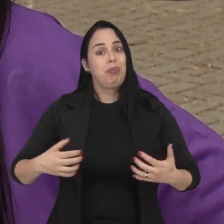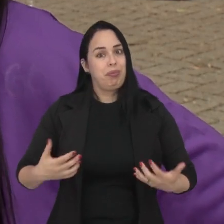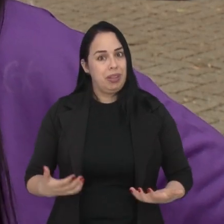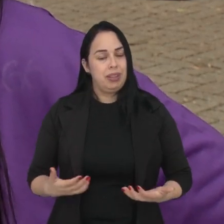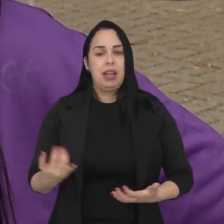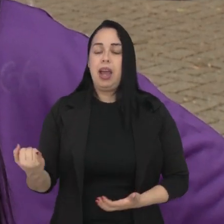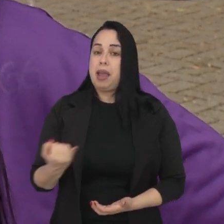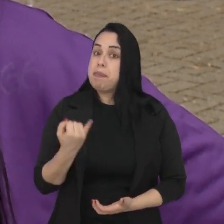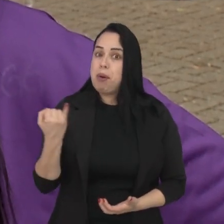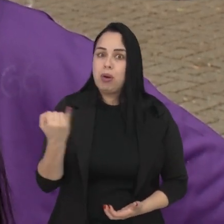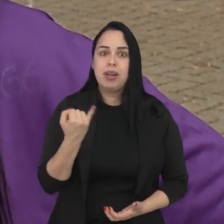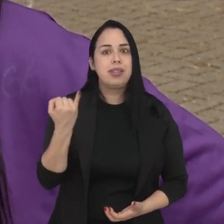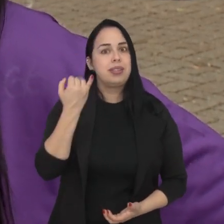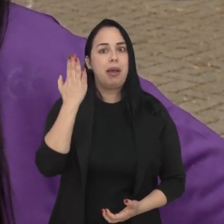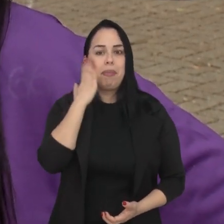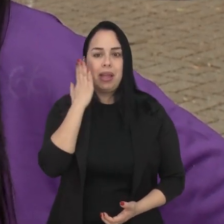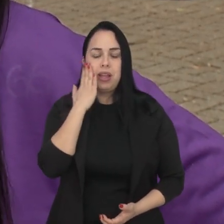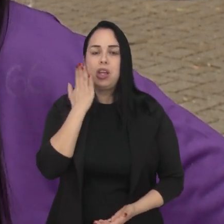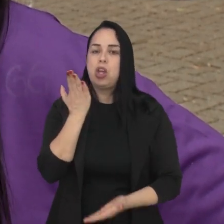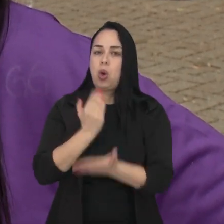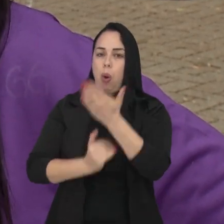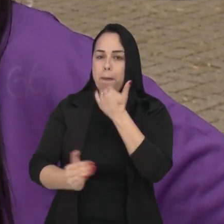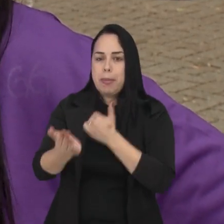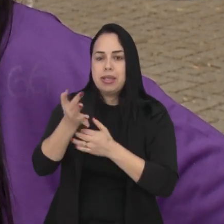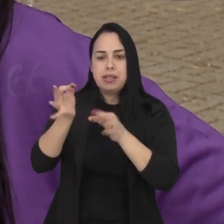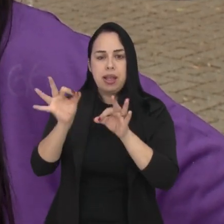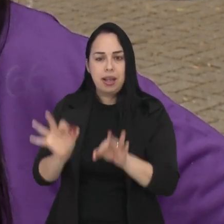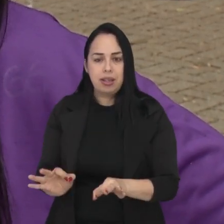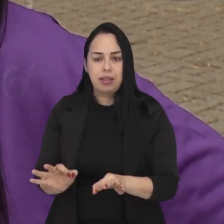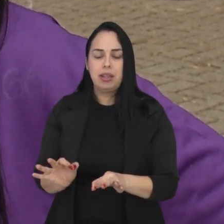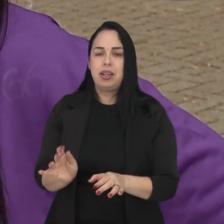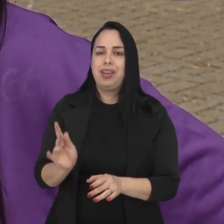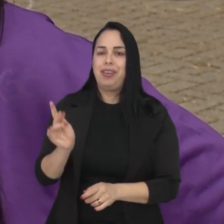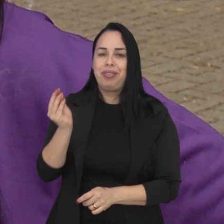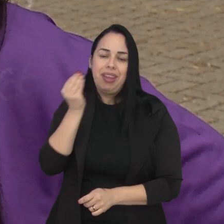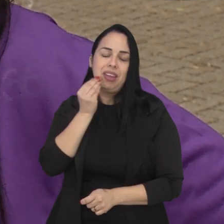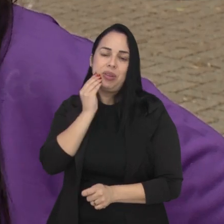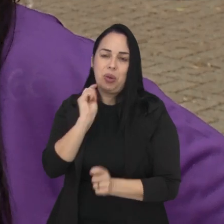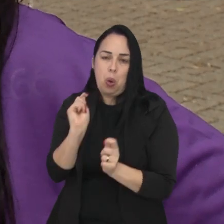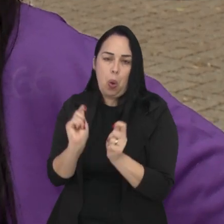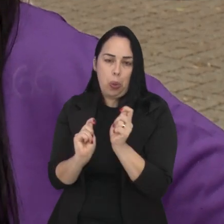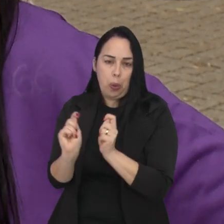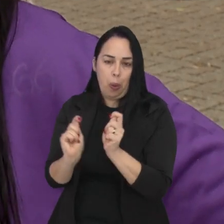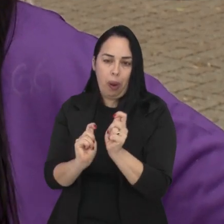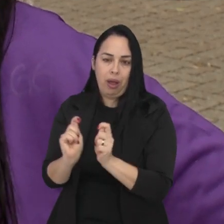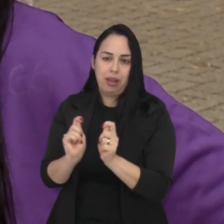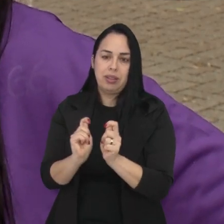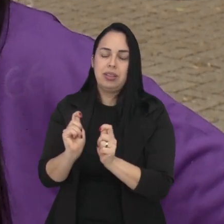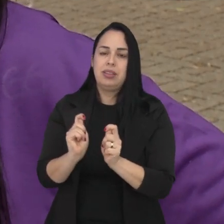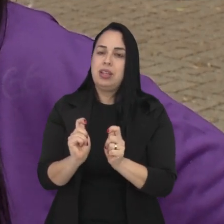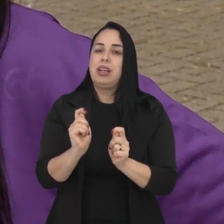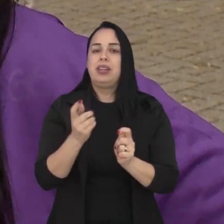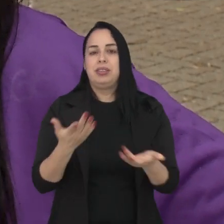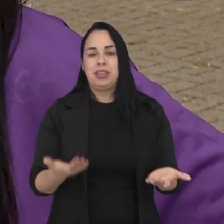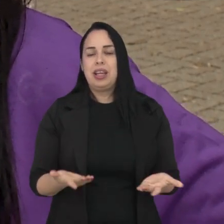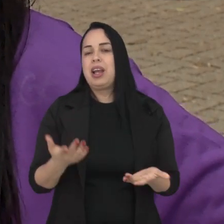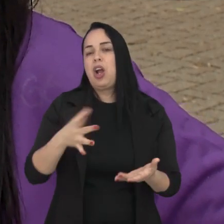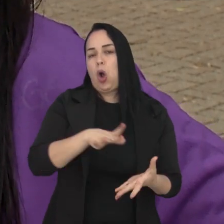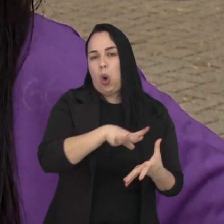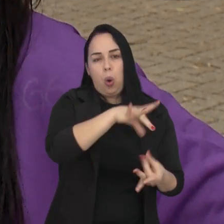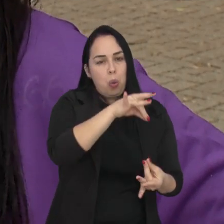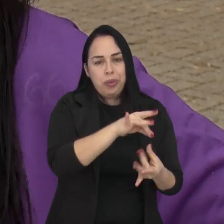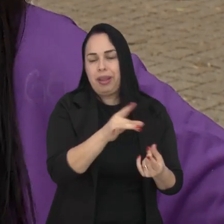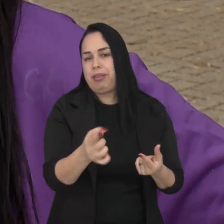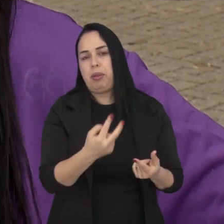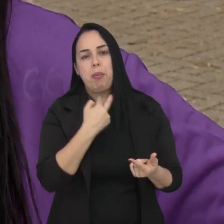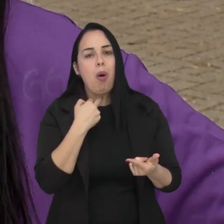ativa ou se ela não tá então isso é muito importante eu faço uma alimentação eu tento controlar as alimentações eu não posso